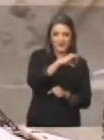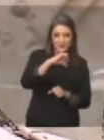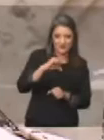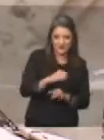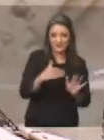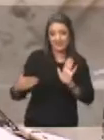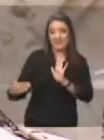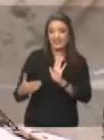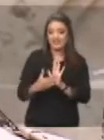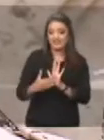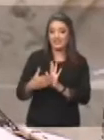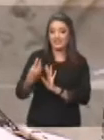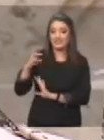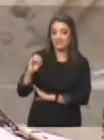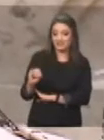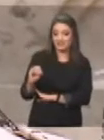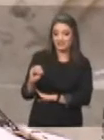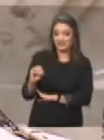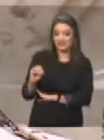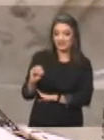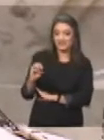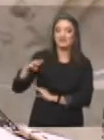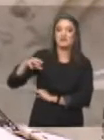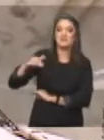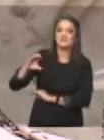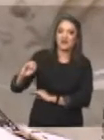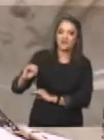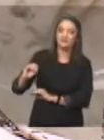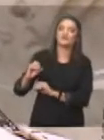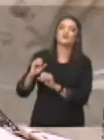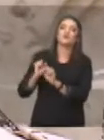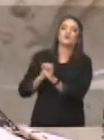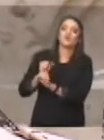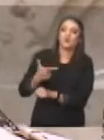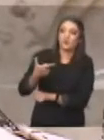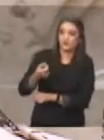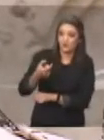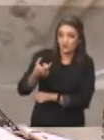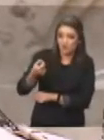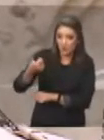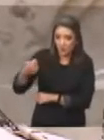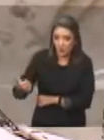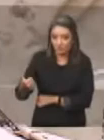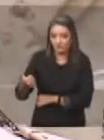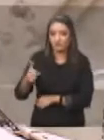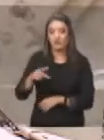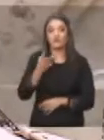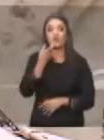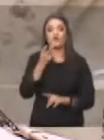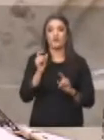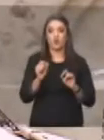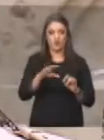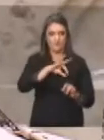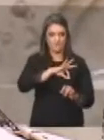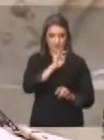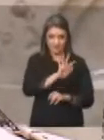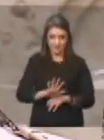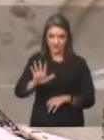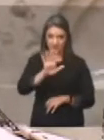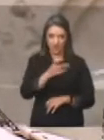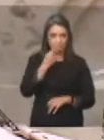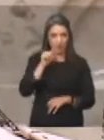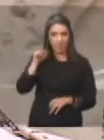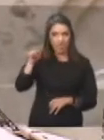e 30 de 3 de 2001, disse à Polícia Federal, por exigência do réu, era